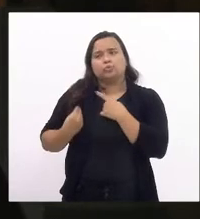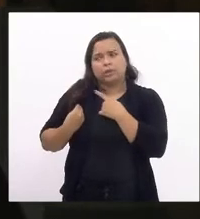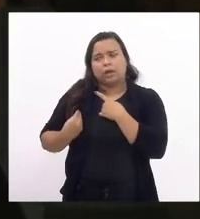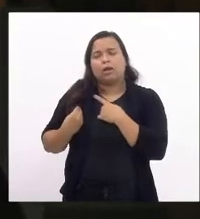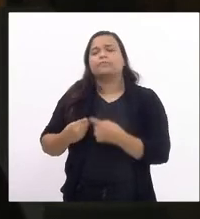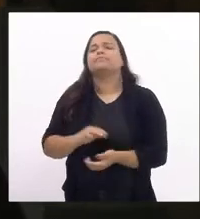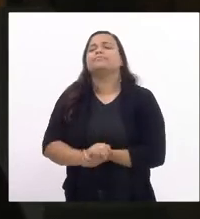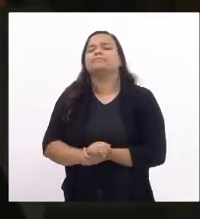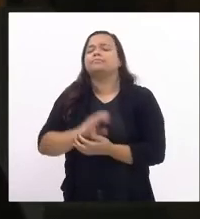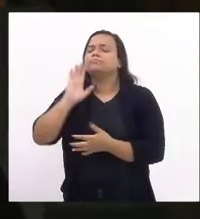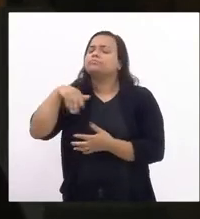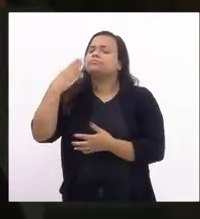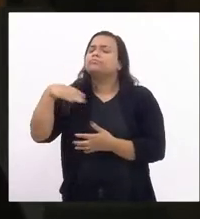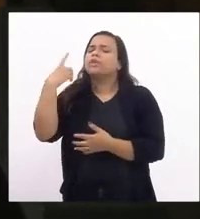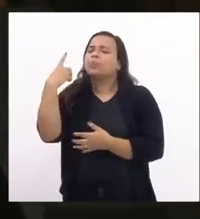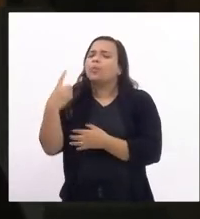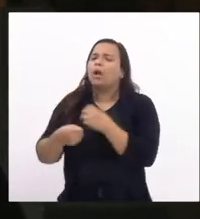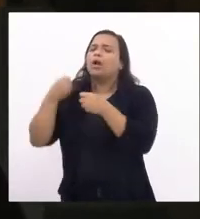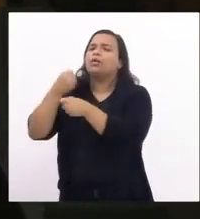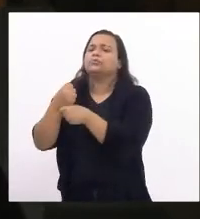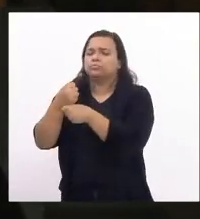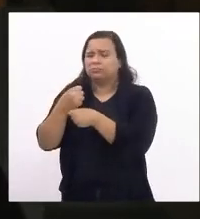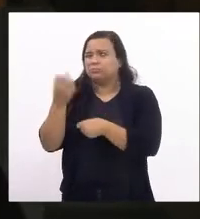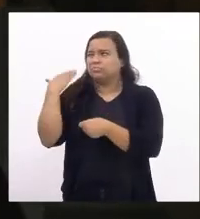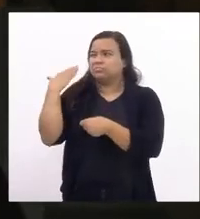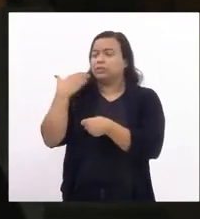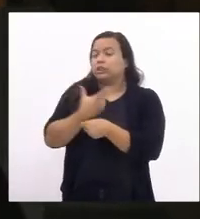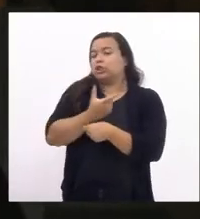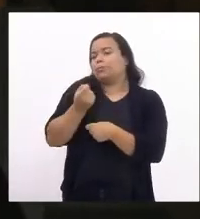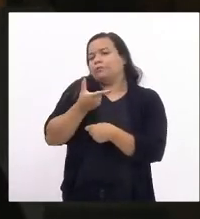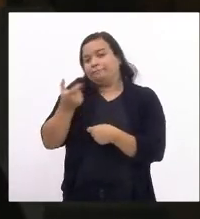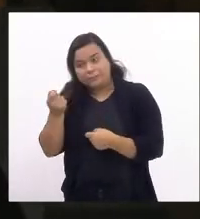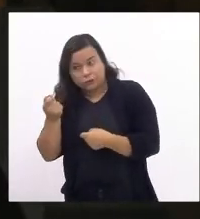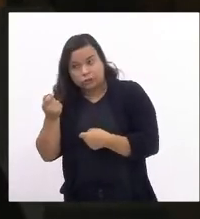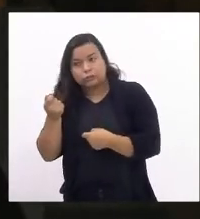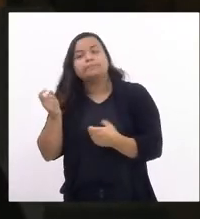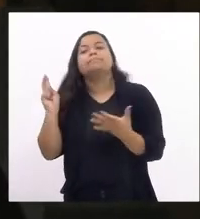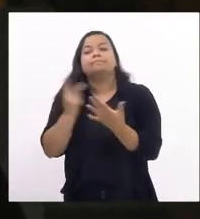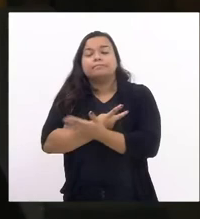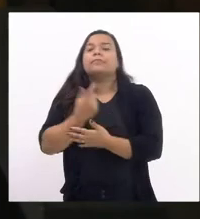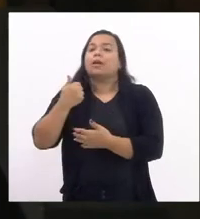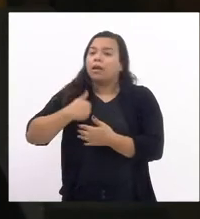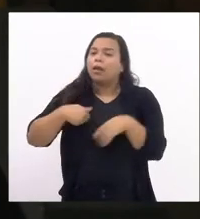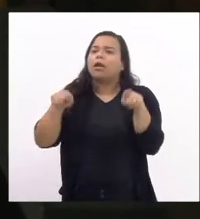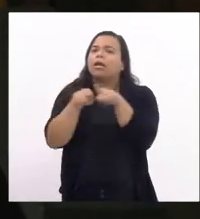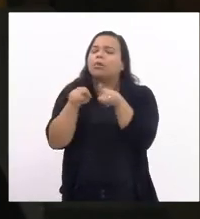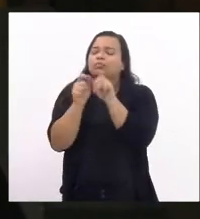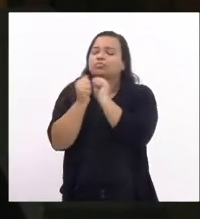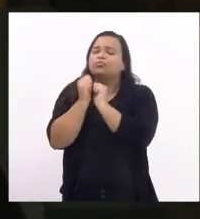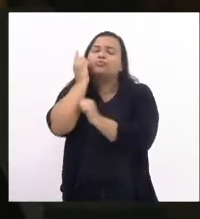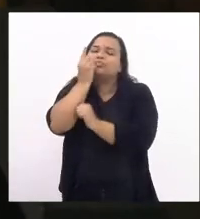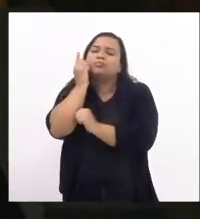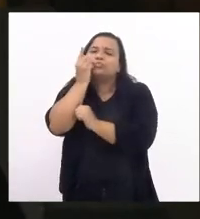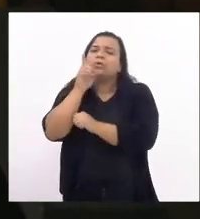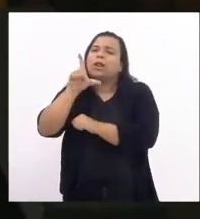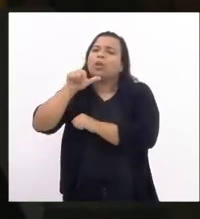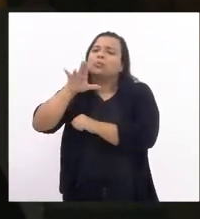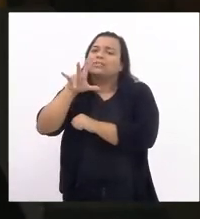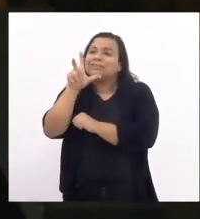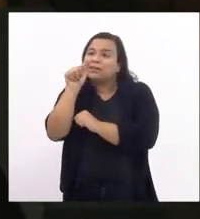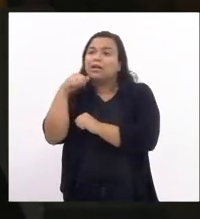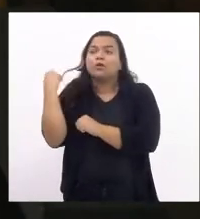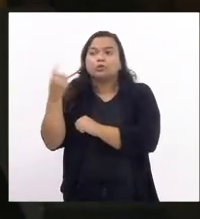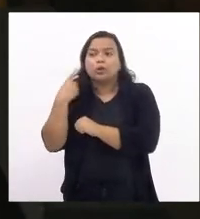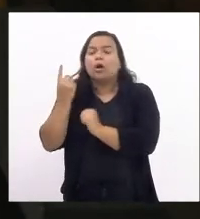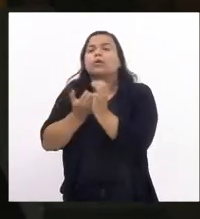Um ano depois, em 2020, senhora presidente, eu e a deputada Lucinha entramos